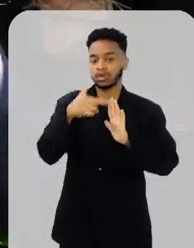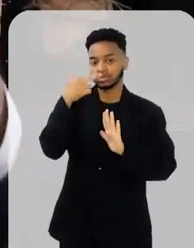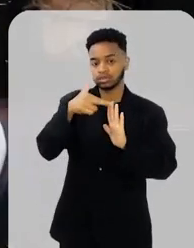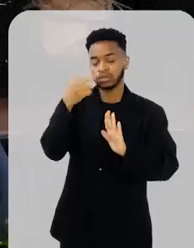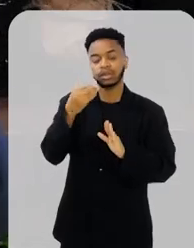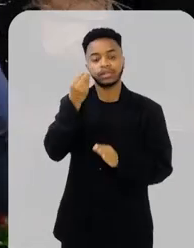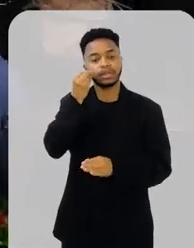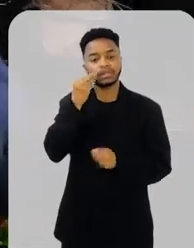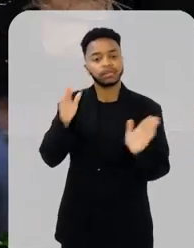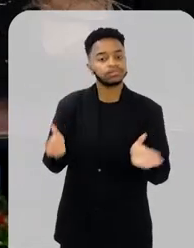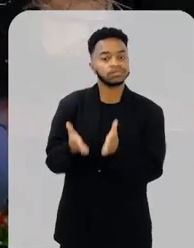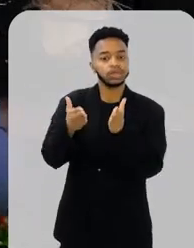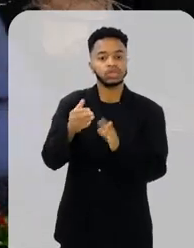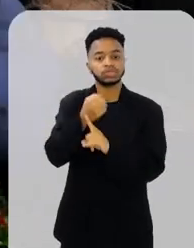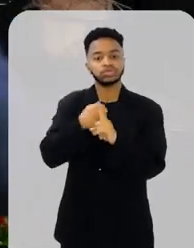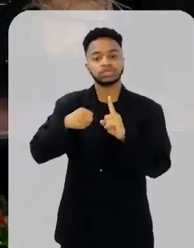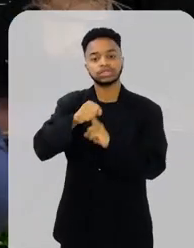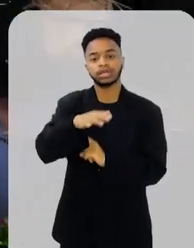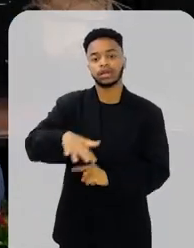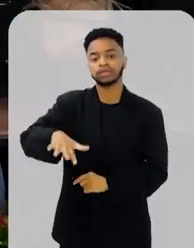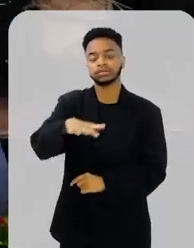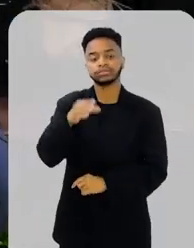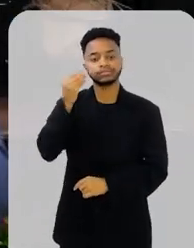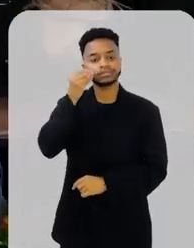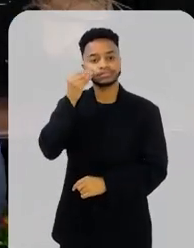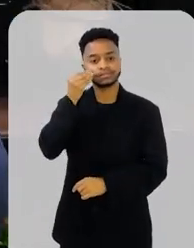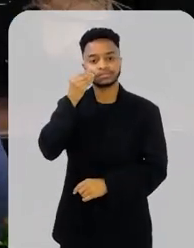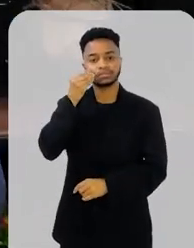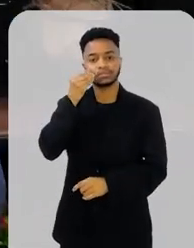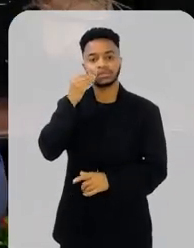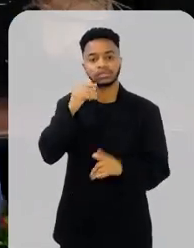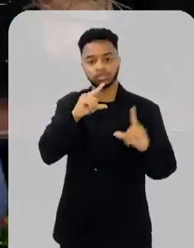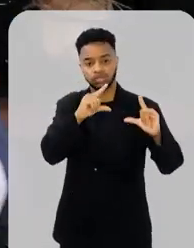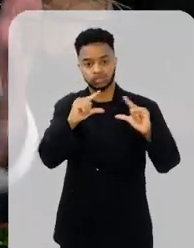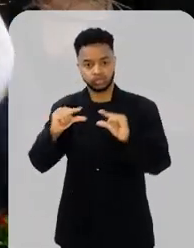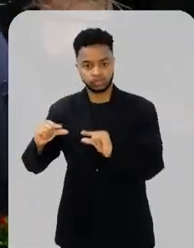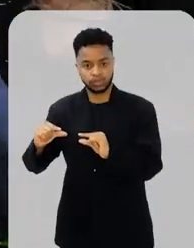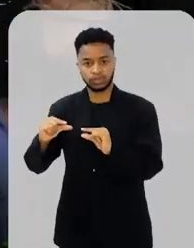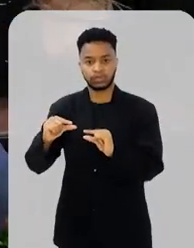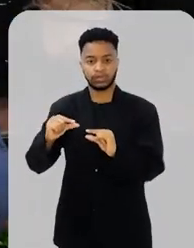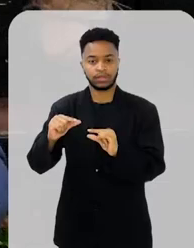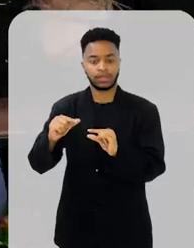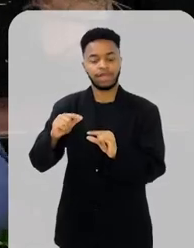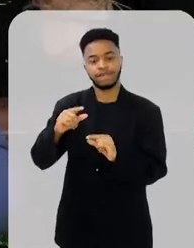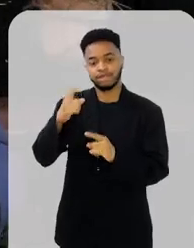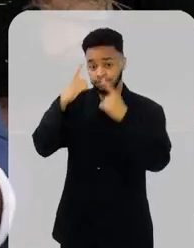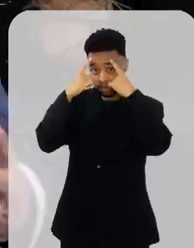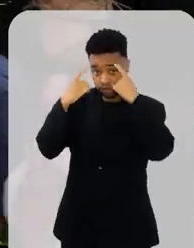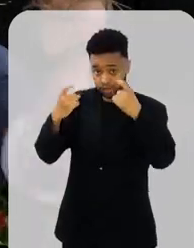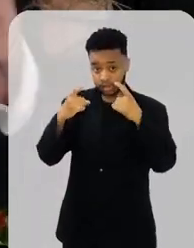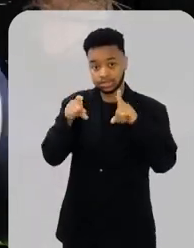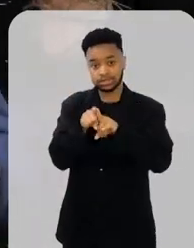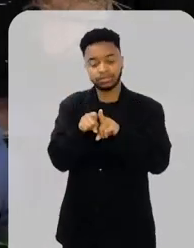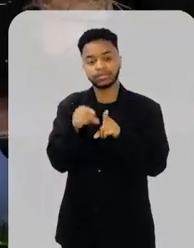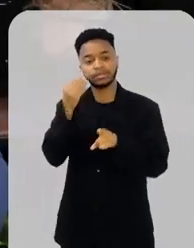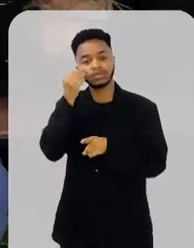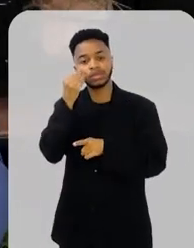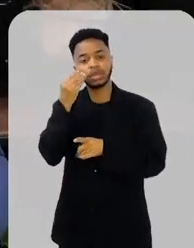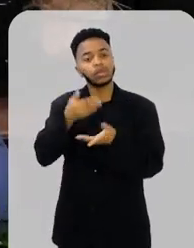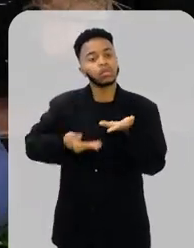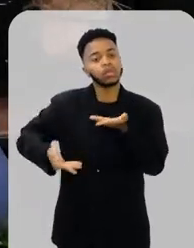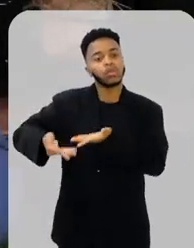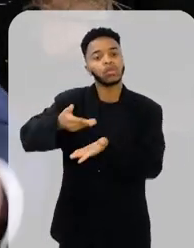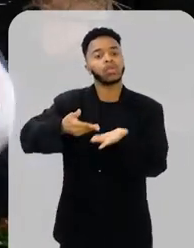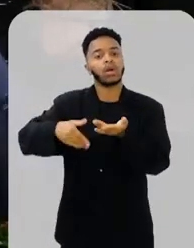de uma resolução, no sentido de mobilizar a sociedade como um todo para uma sociedade de um ambiente de sem violência,